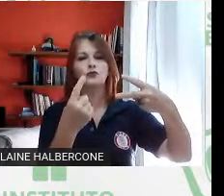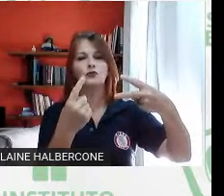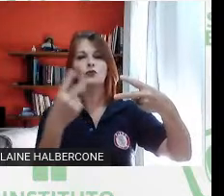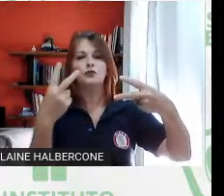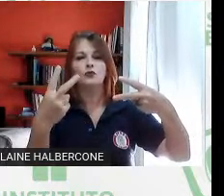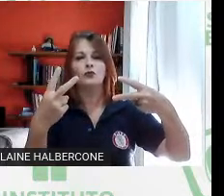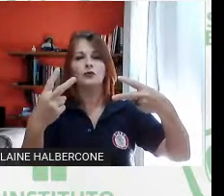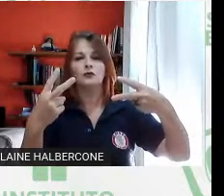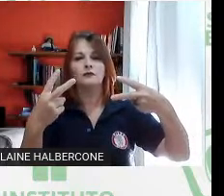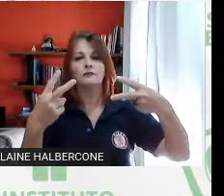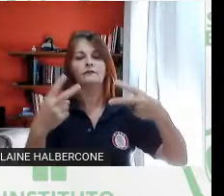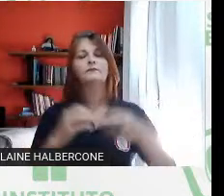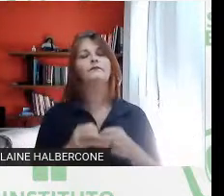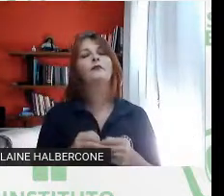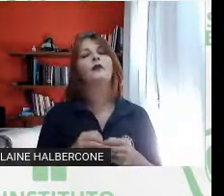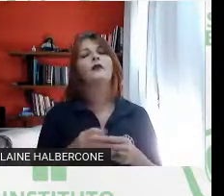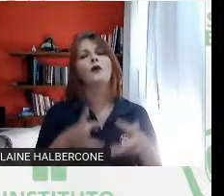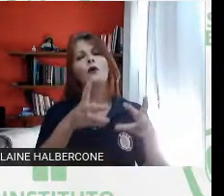E observamos